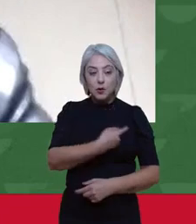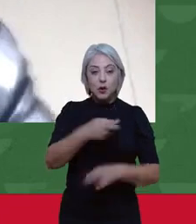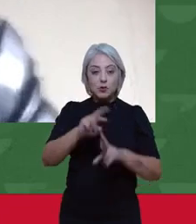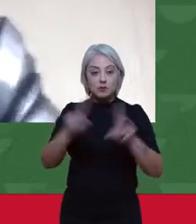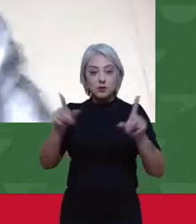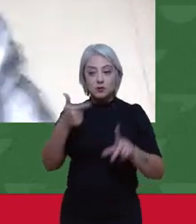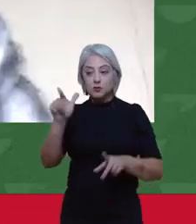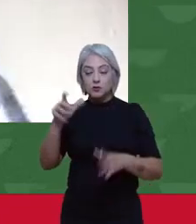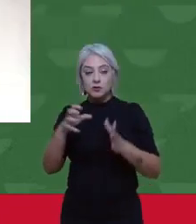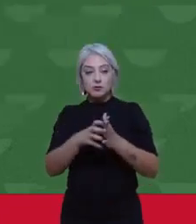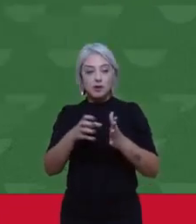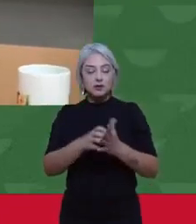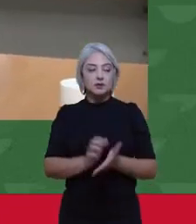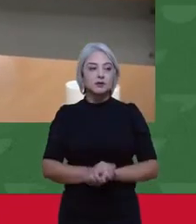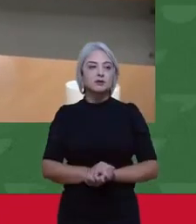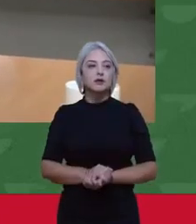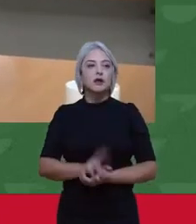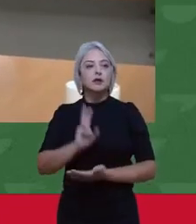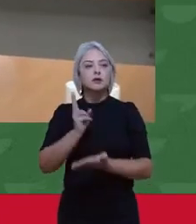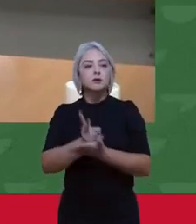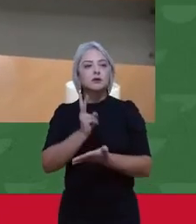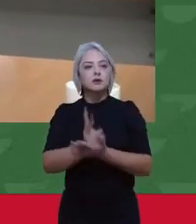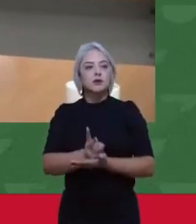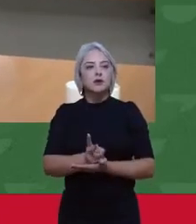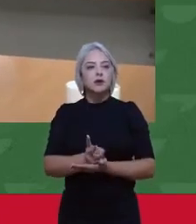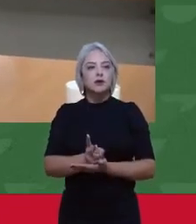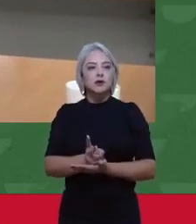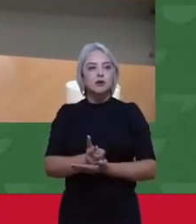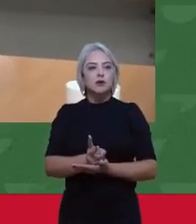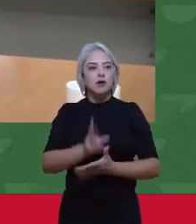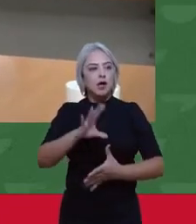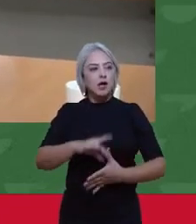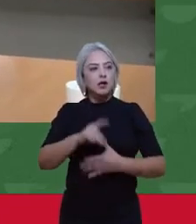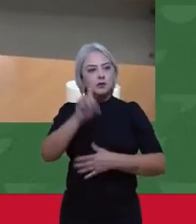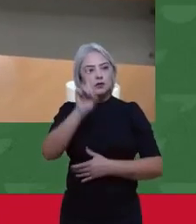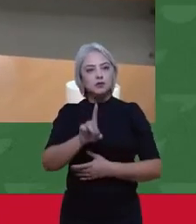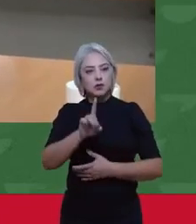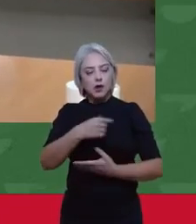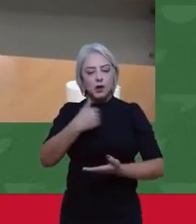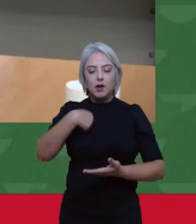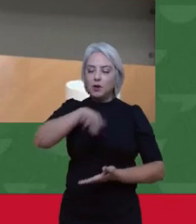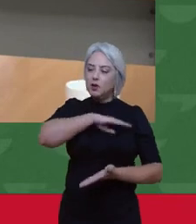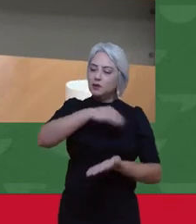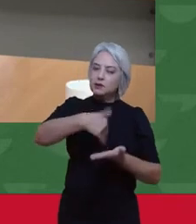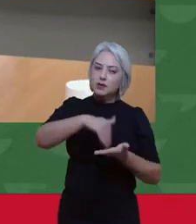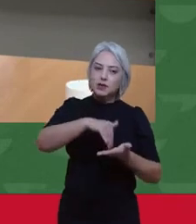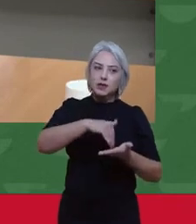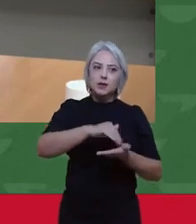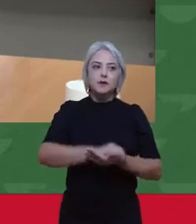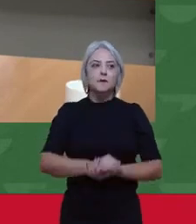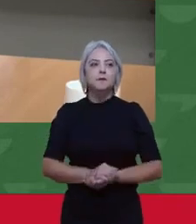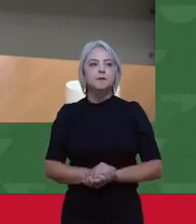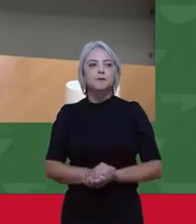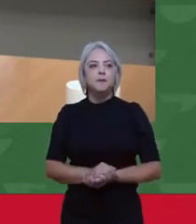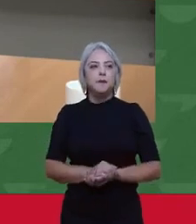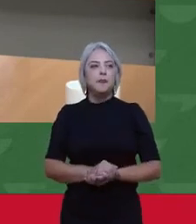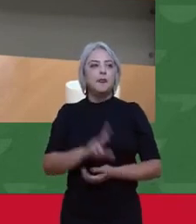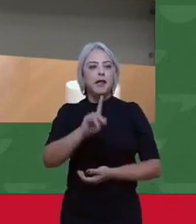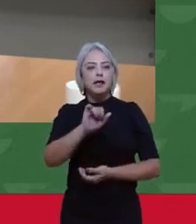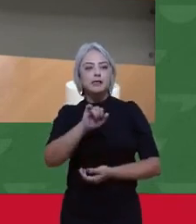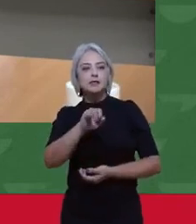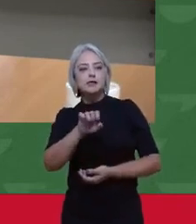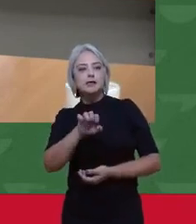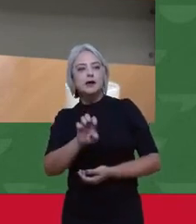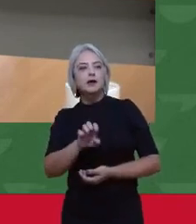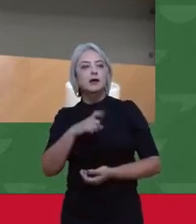outros. E vai ser continuar com a sua direção. Você é a nossa secretária da Executiva Nacional, né, Luziane? E